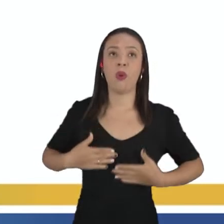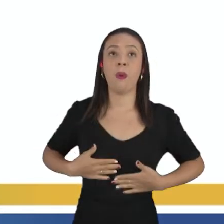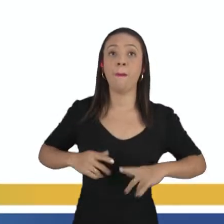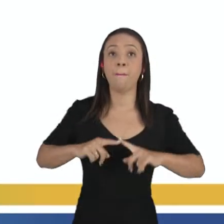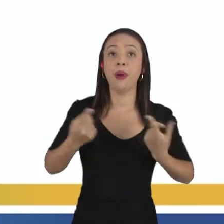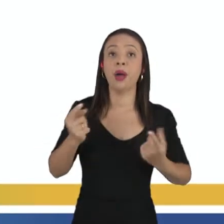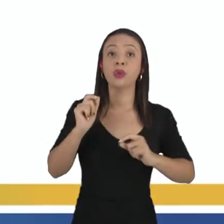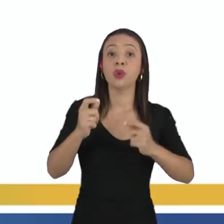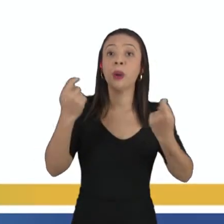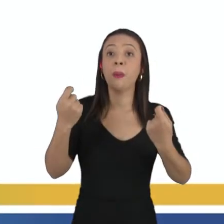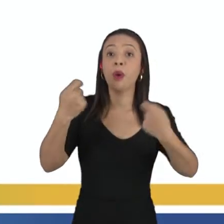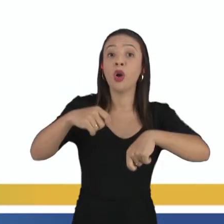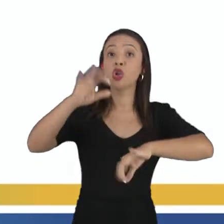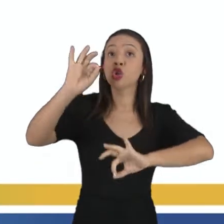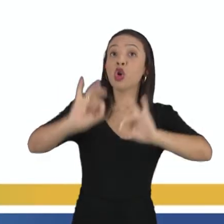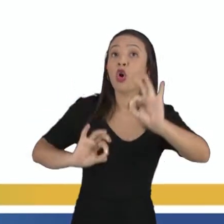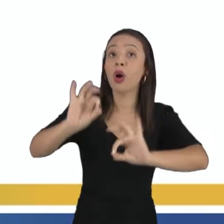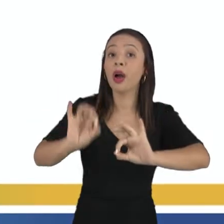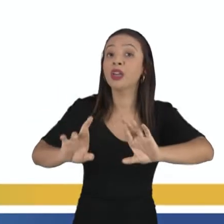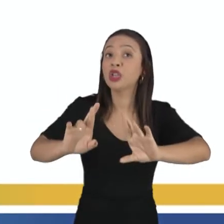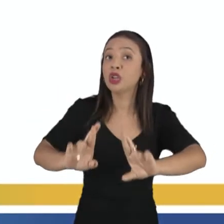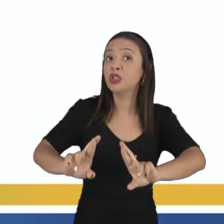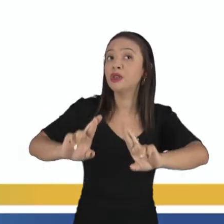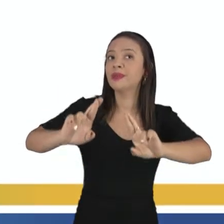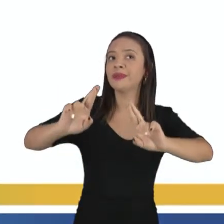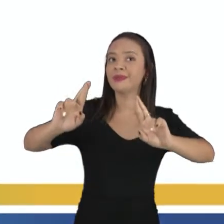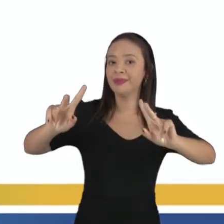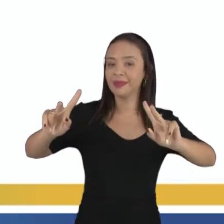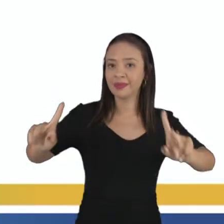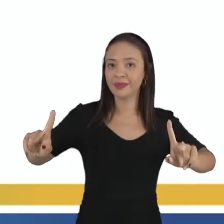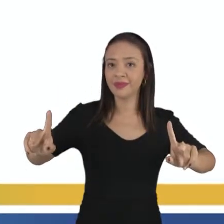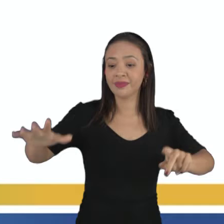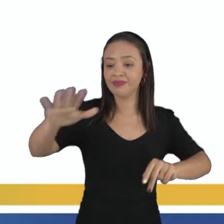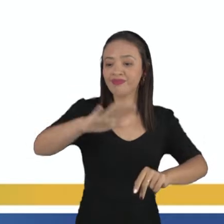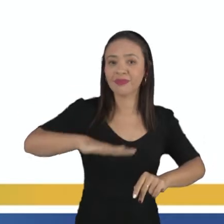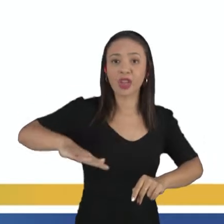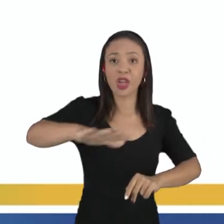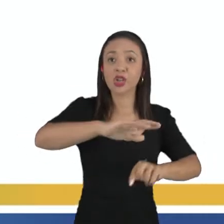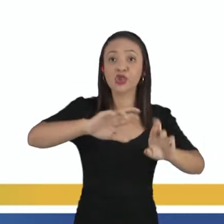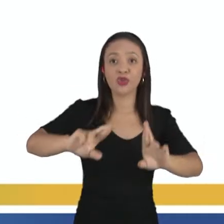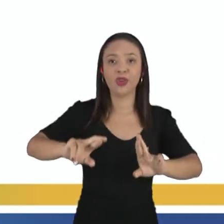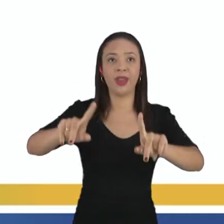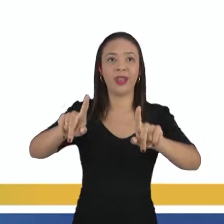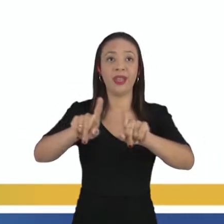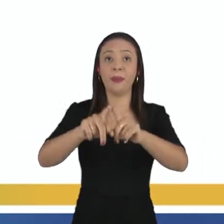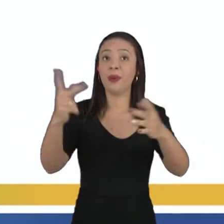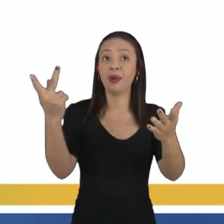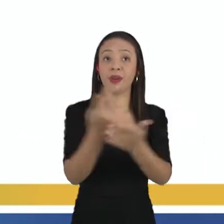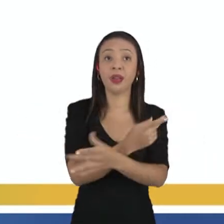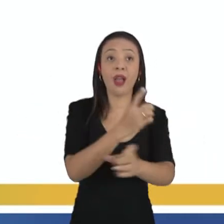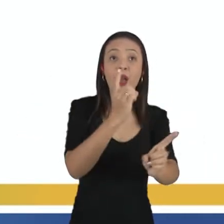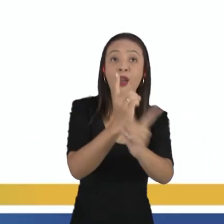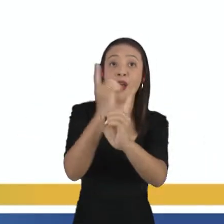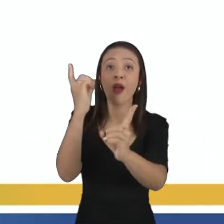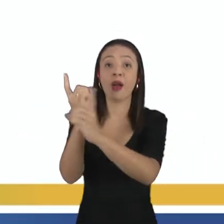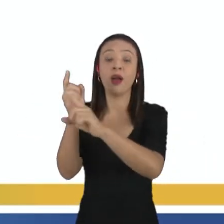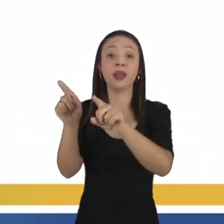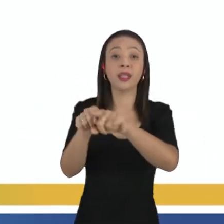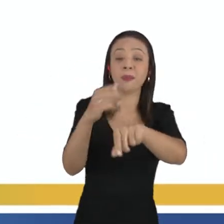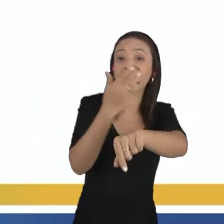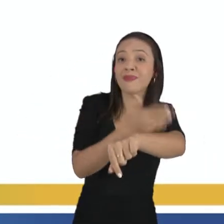as possíveis constituições diferentes em diferentes condições, encontros e